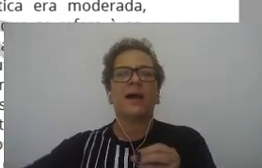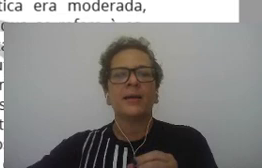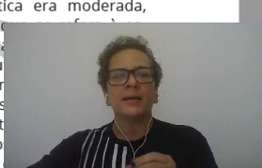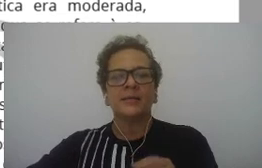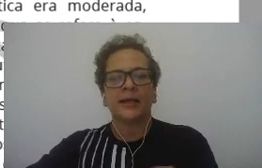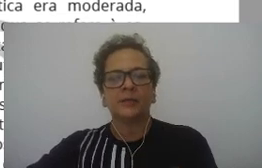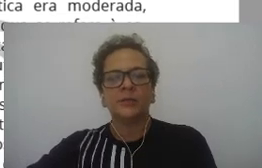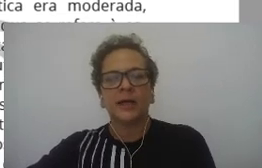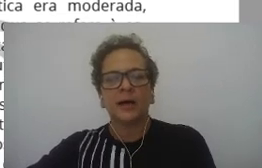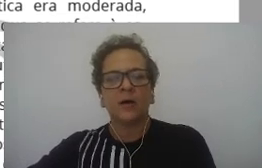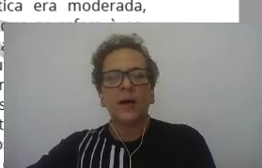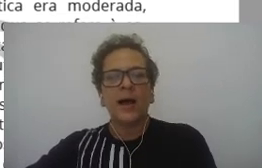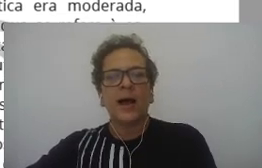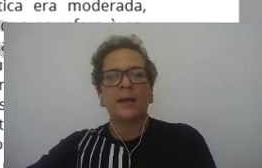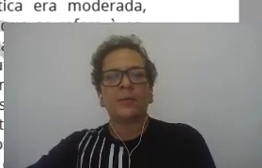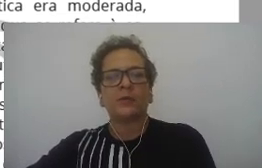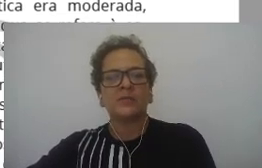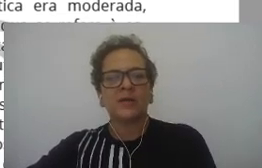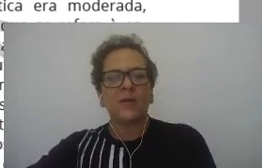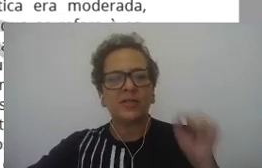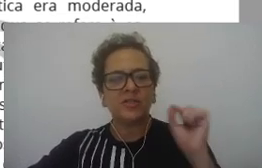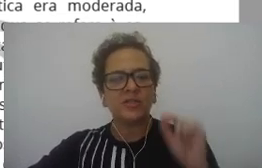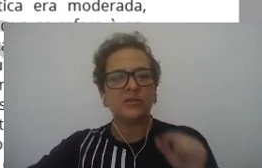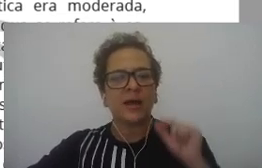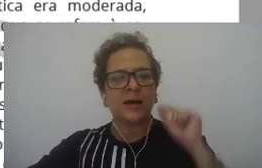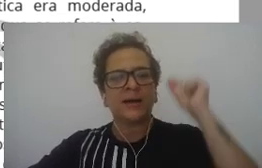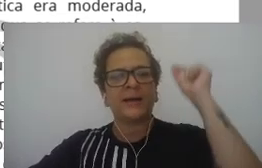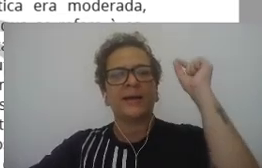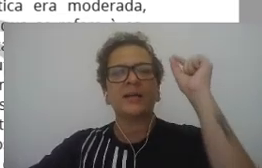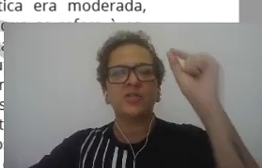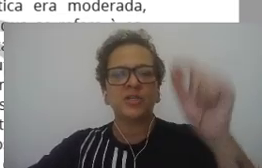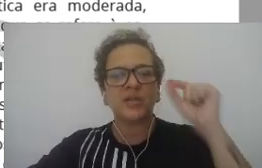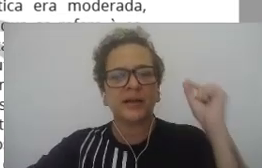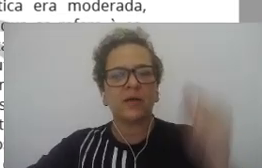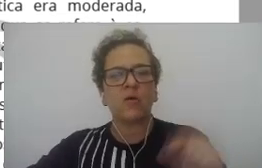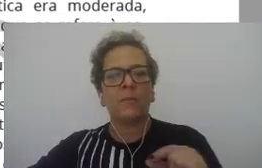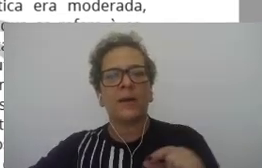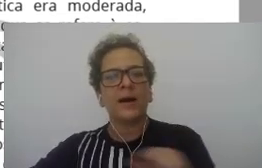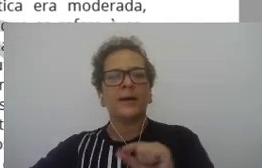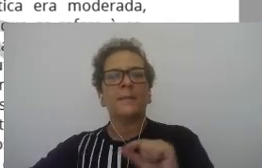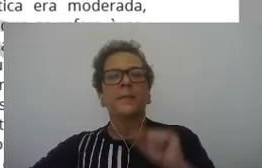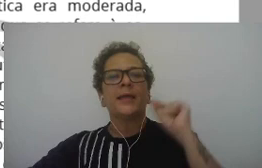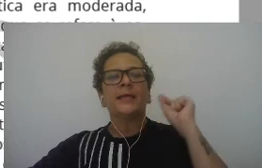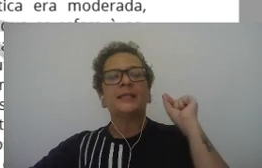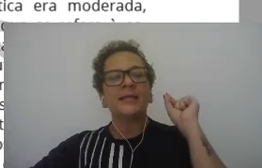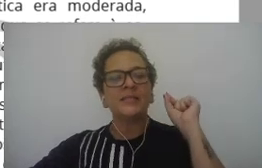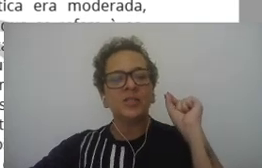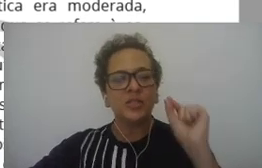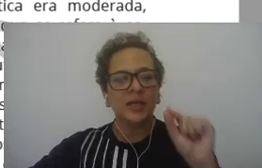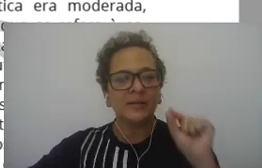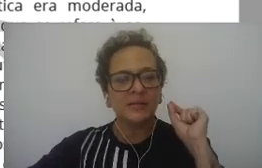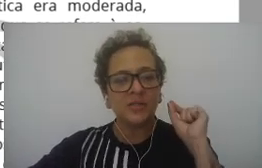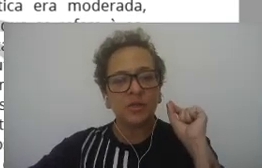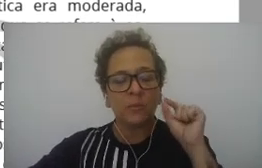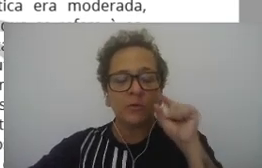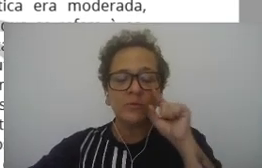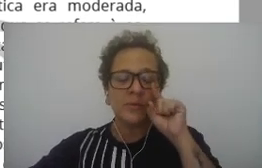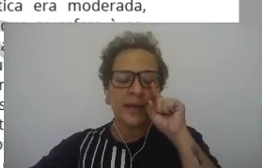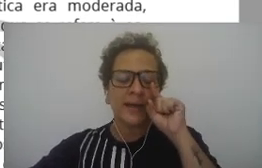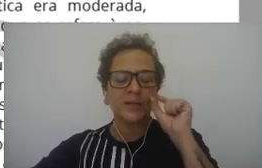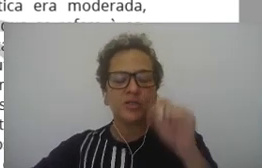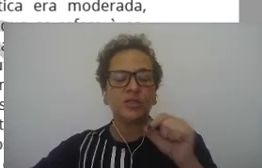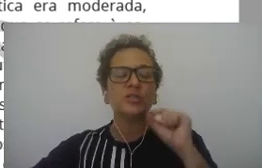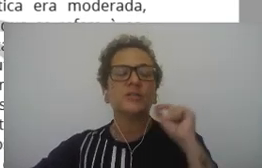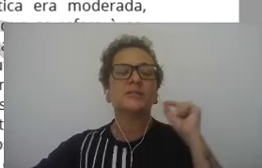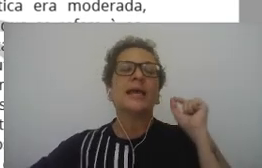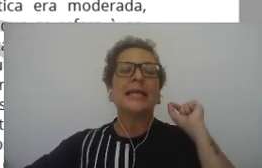acabou de falar certo então a produção artista artística greco-romana ainda existirem existiam